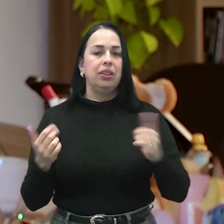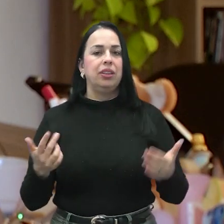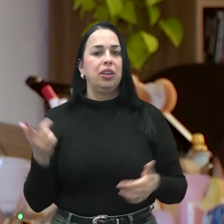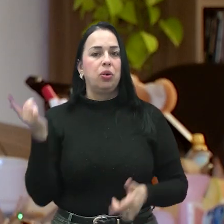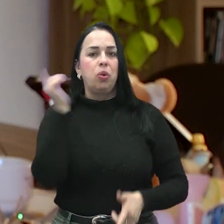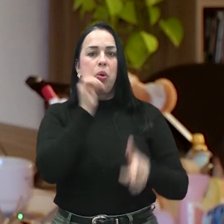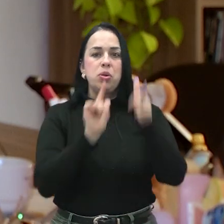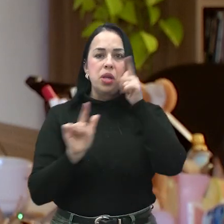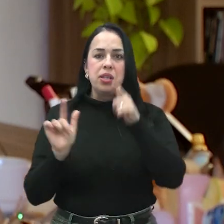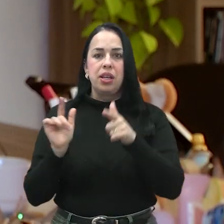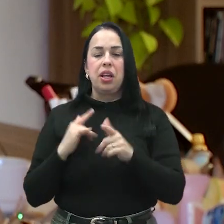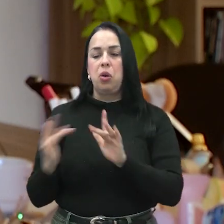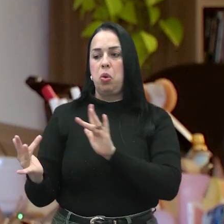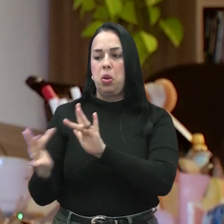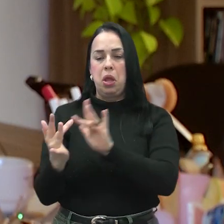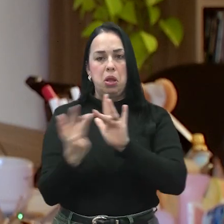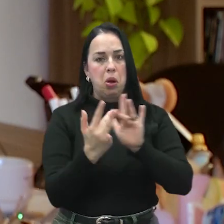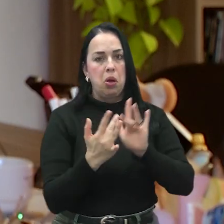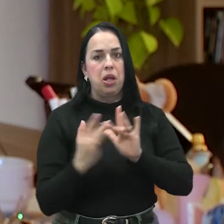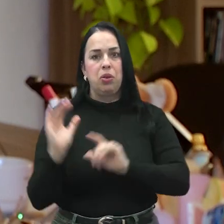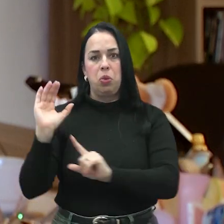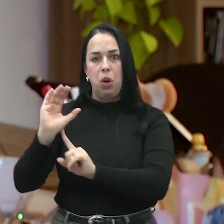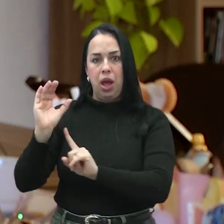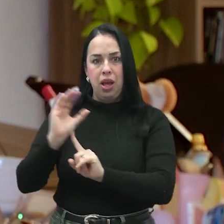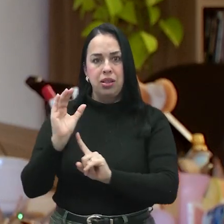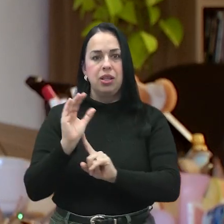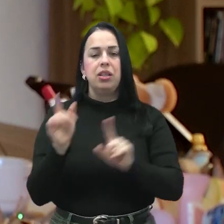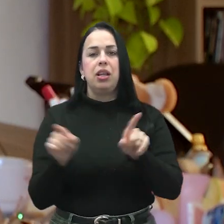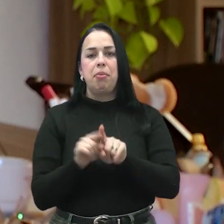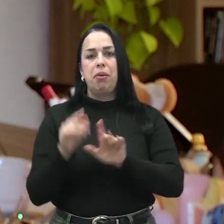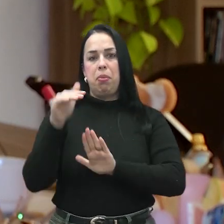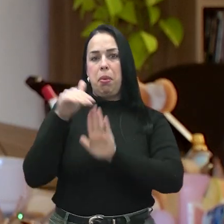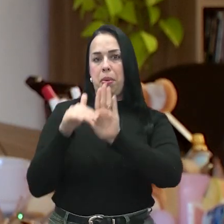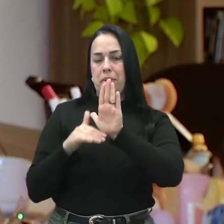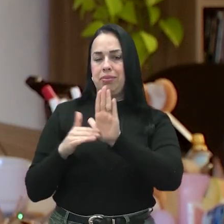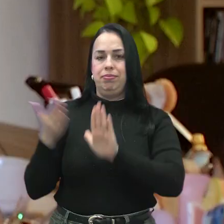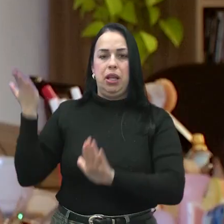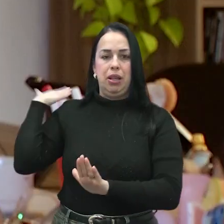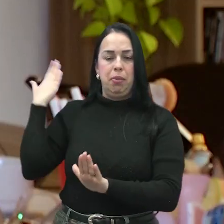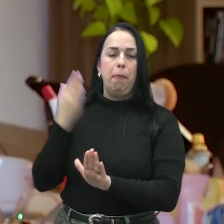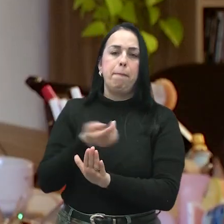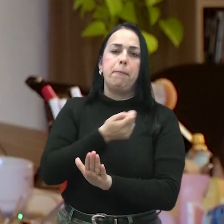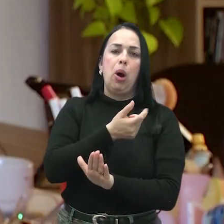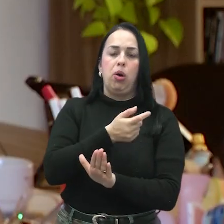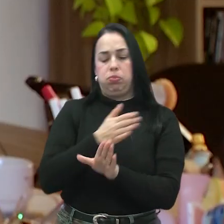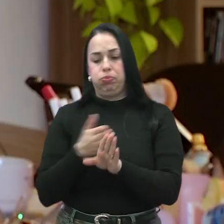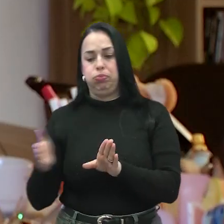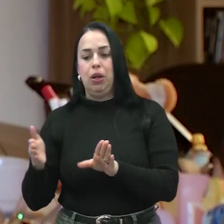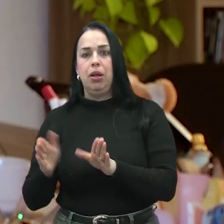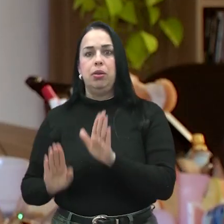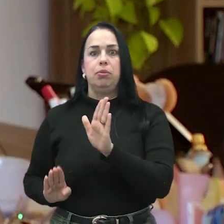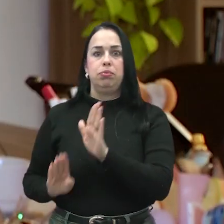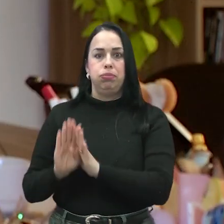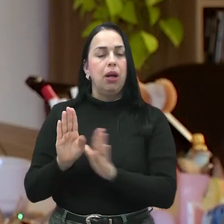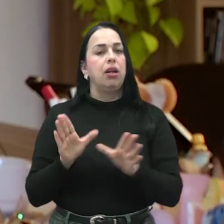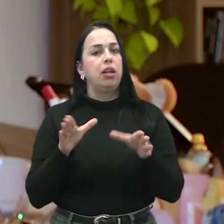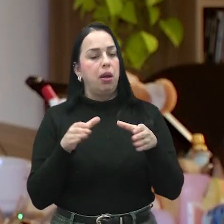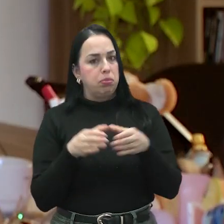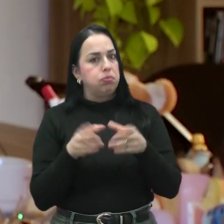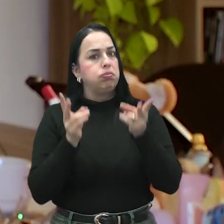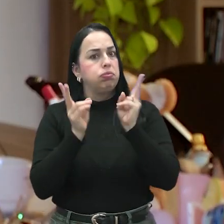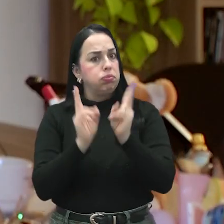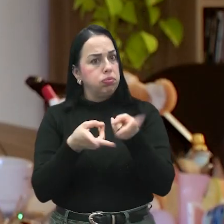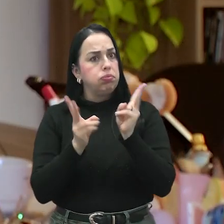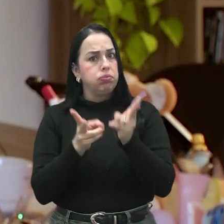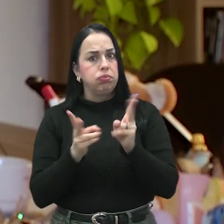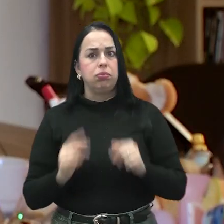empresa, a dinâmica da empresa, e a gente consegue atender muito mais clientes e produzir muito mais pautas do que antes com a mesma